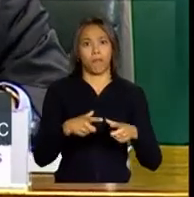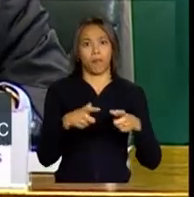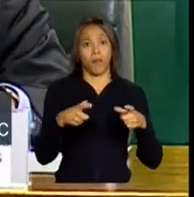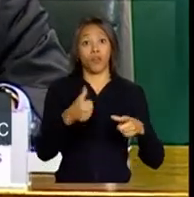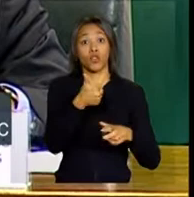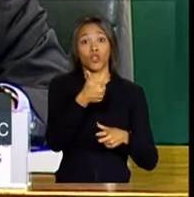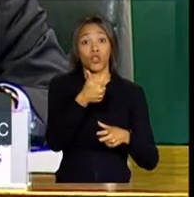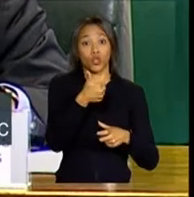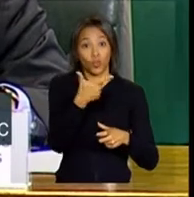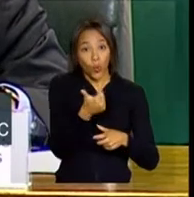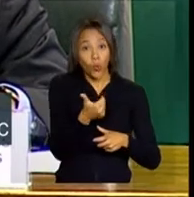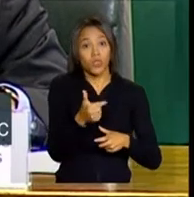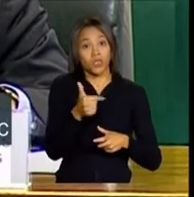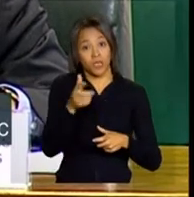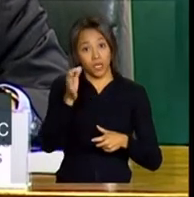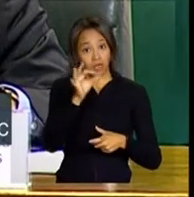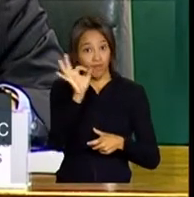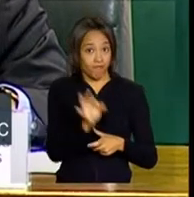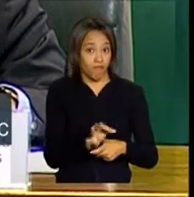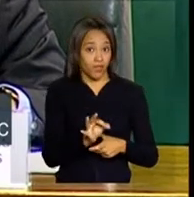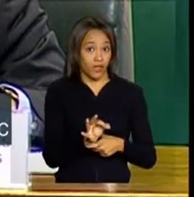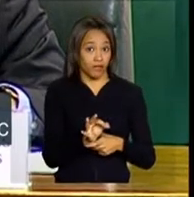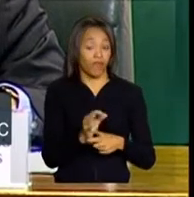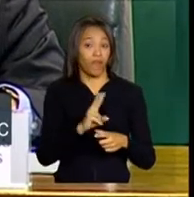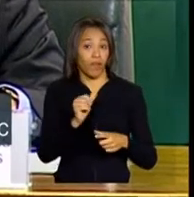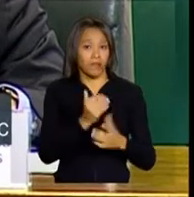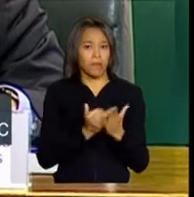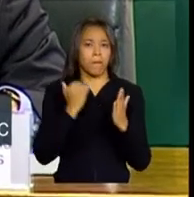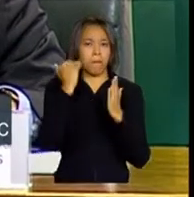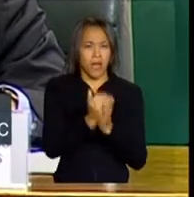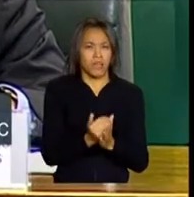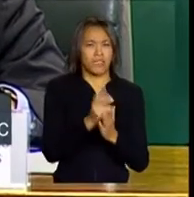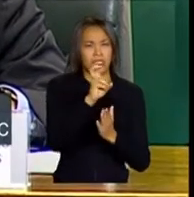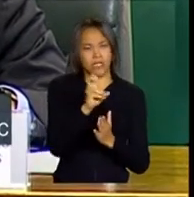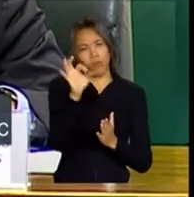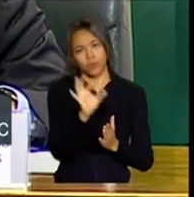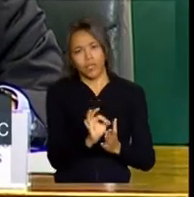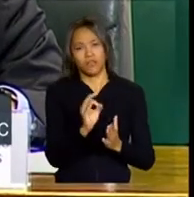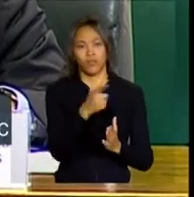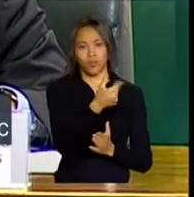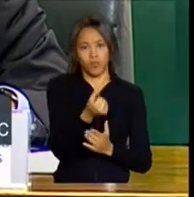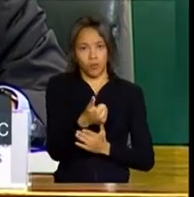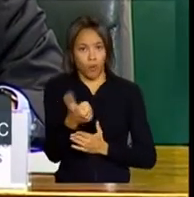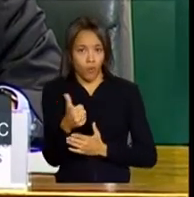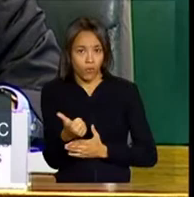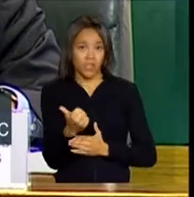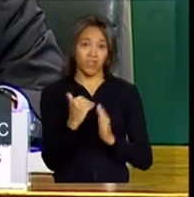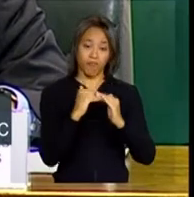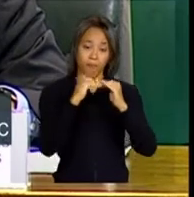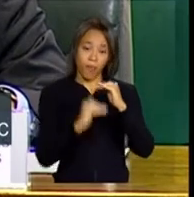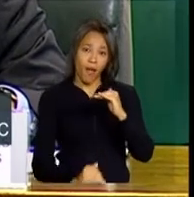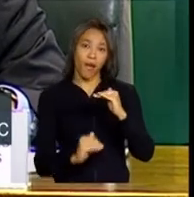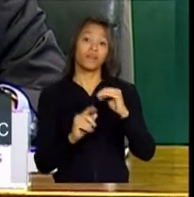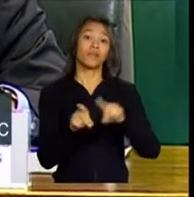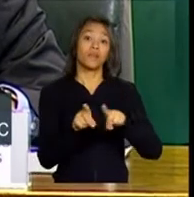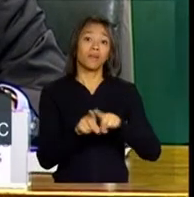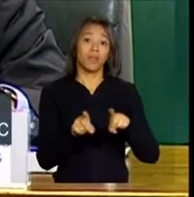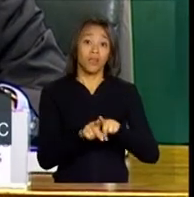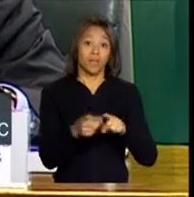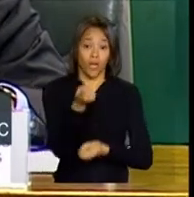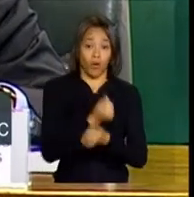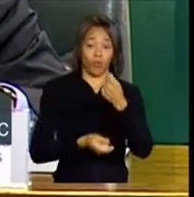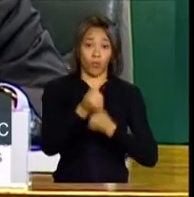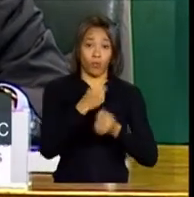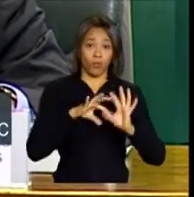por cento taxa inferior ao crescimento de 5% em 2011 interior também a taxa de crescimento da